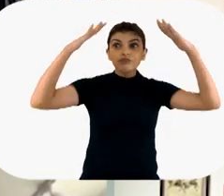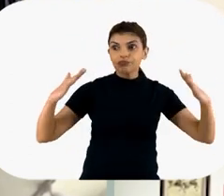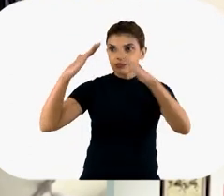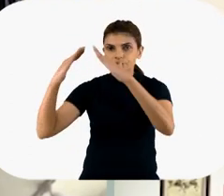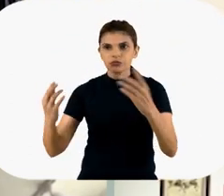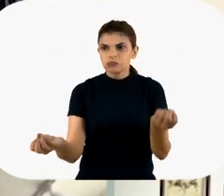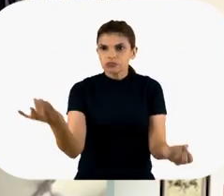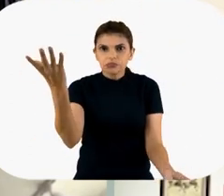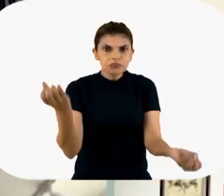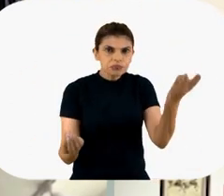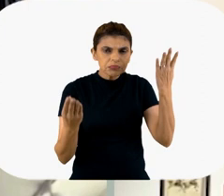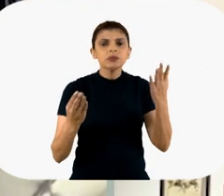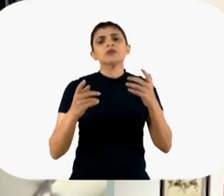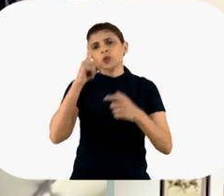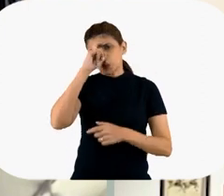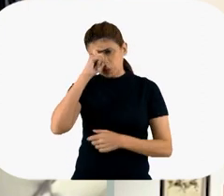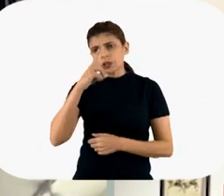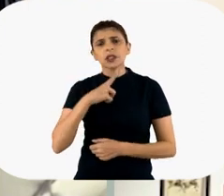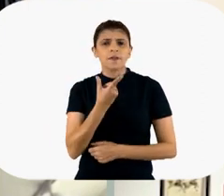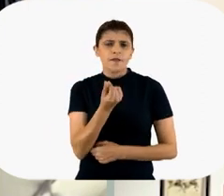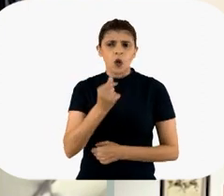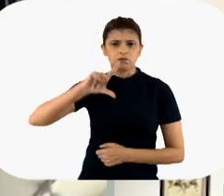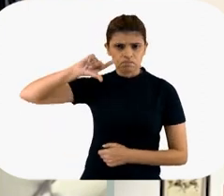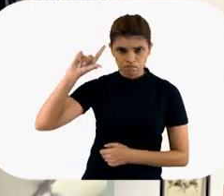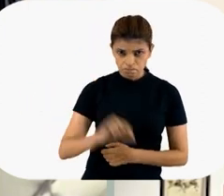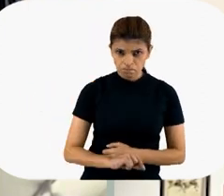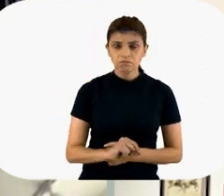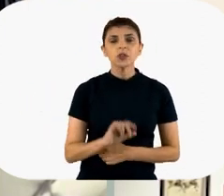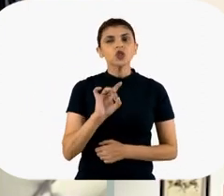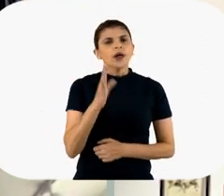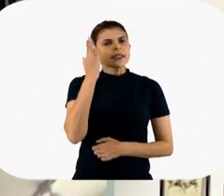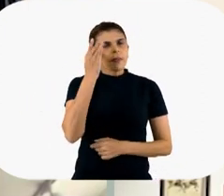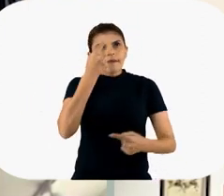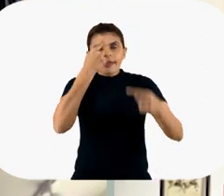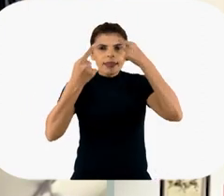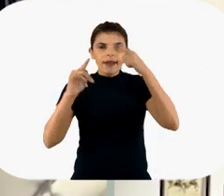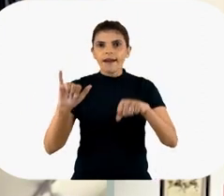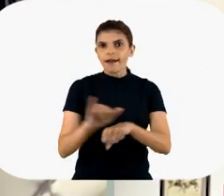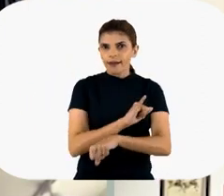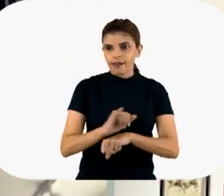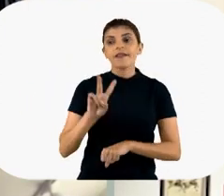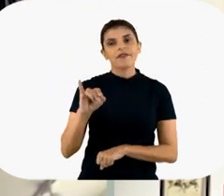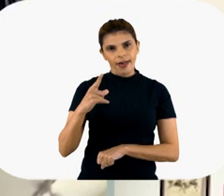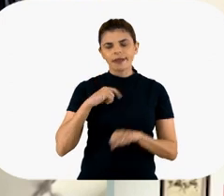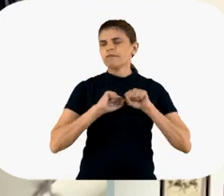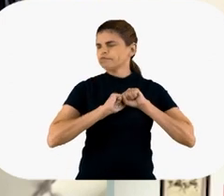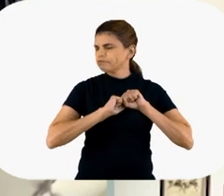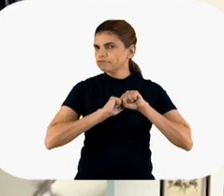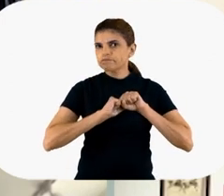daí daria para ser aplicado em pronto-socorros, tem um baixo custo. Então, só para a gente ser criativo, porque nós vamos ter